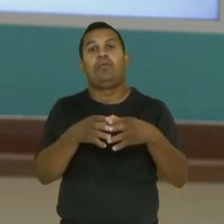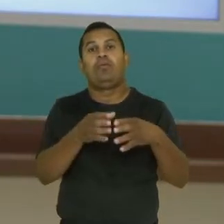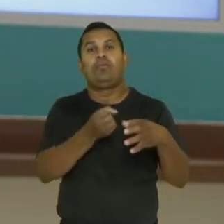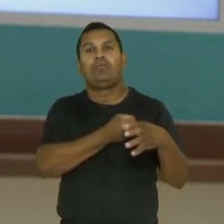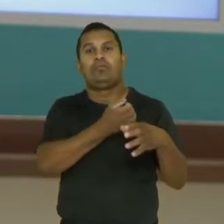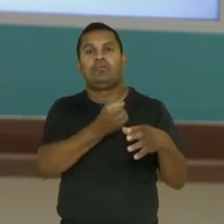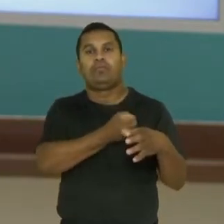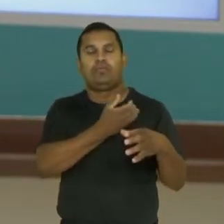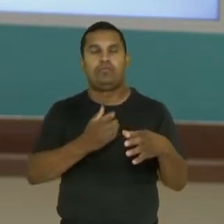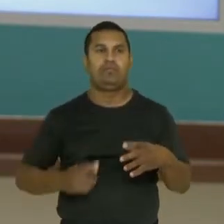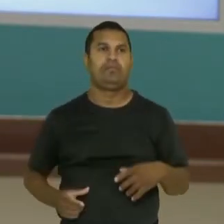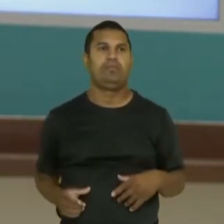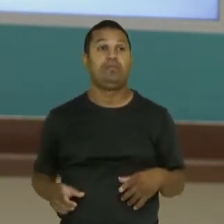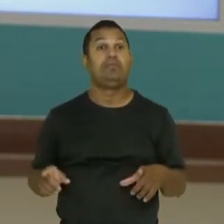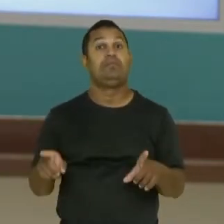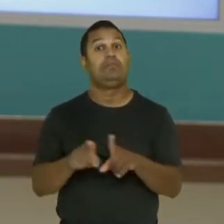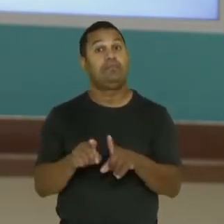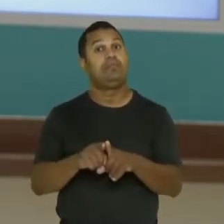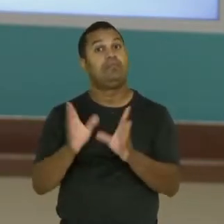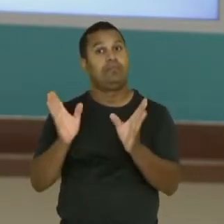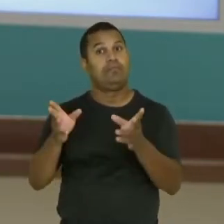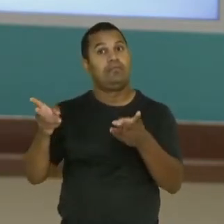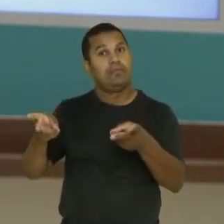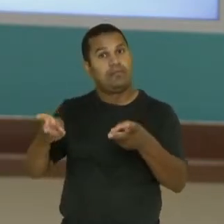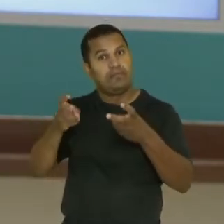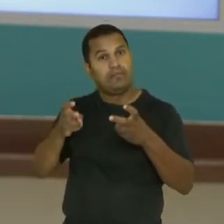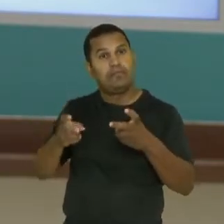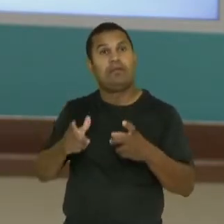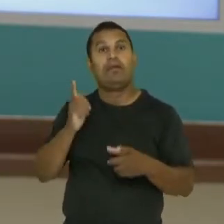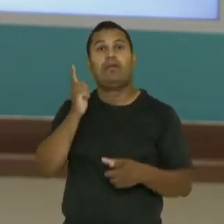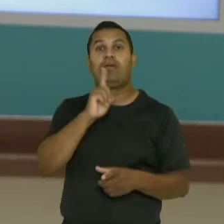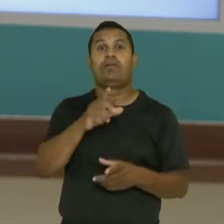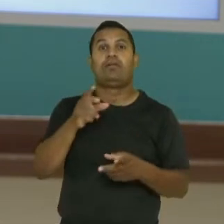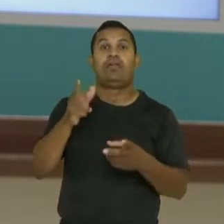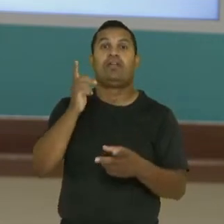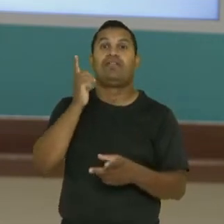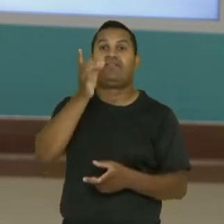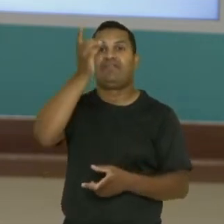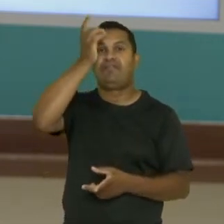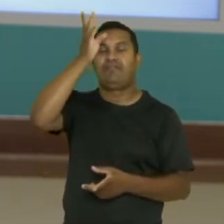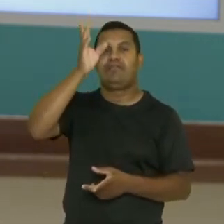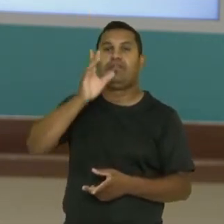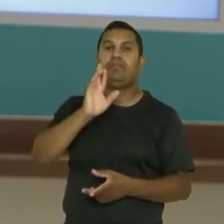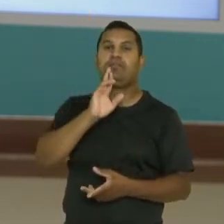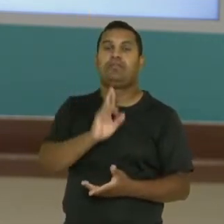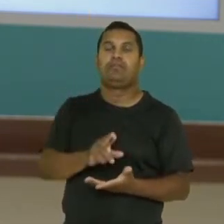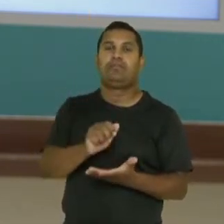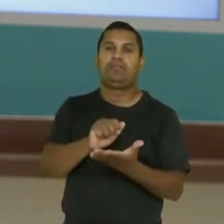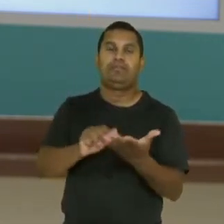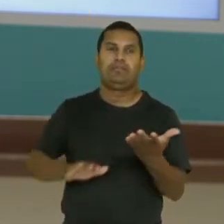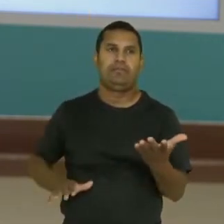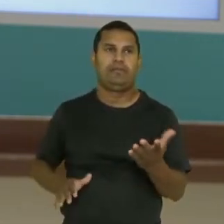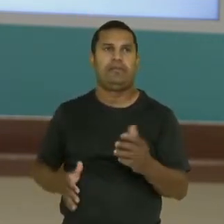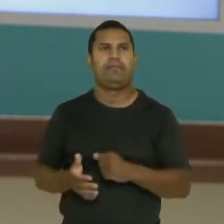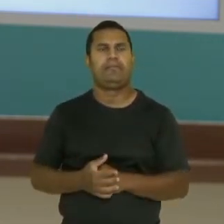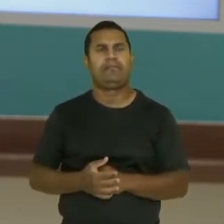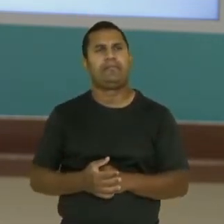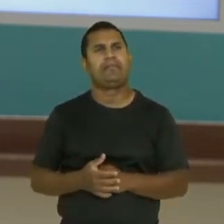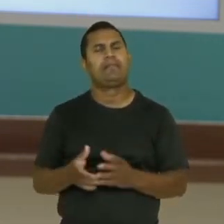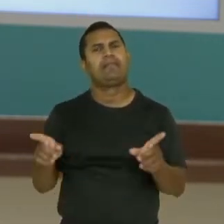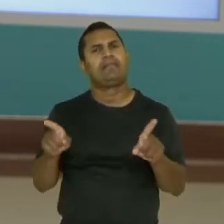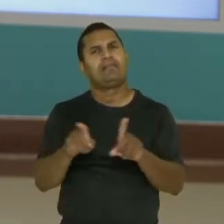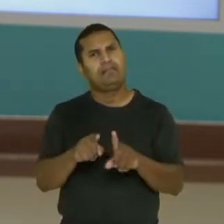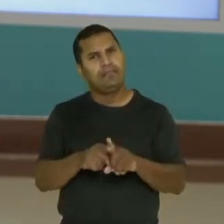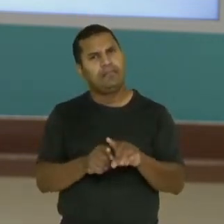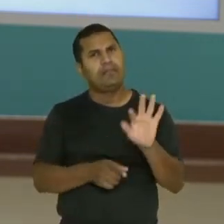tem capacidade para resolver qualquer exercício. A função cosseno, ela também trabalha com parâmetros. Então,